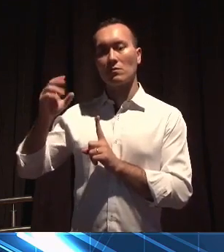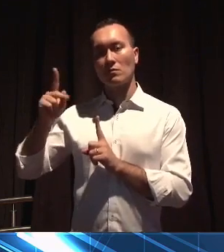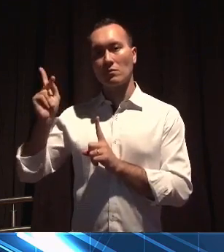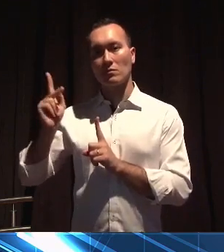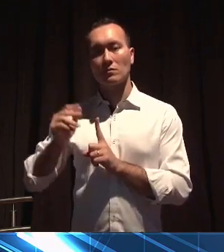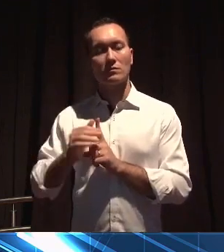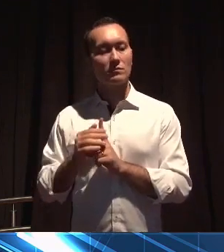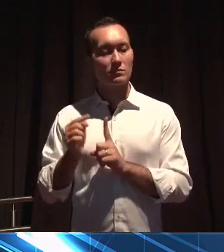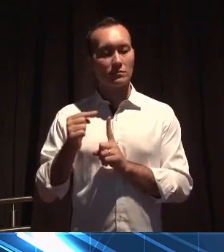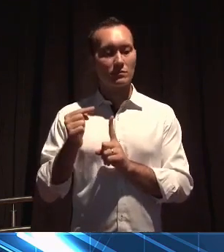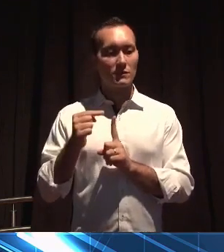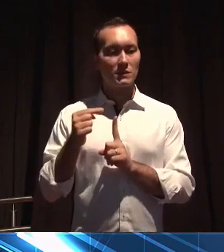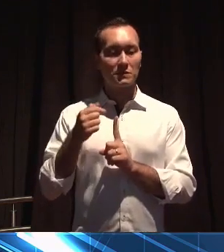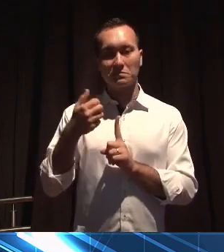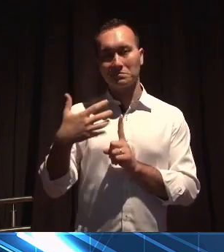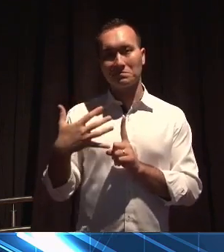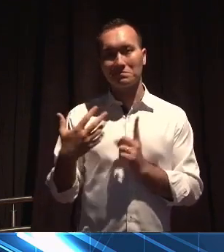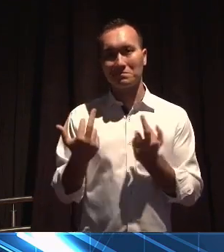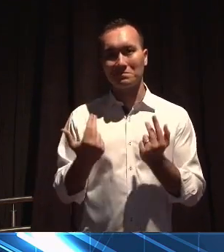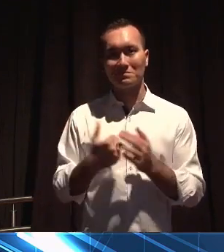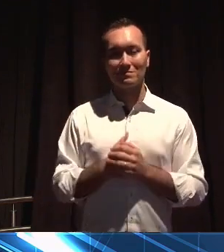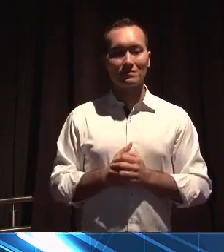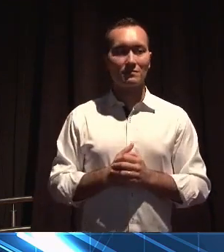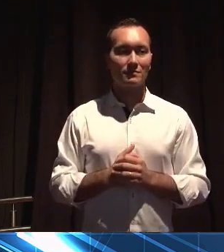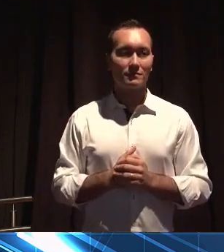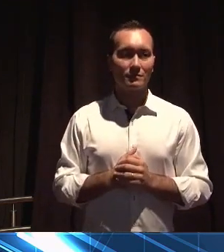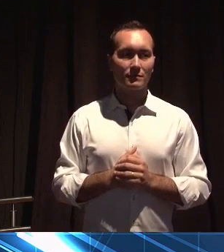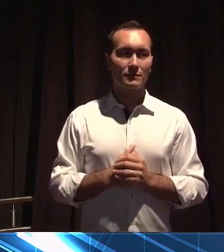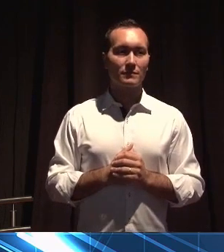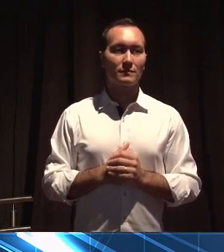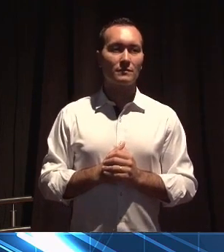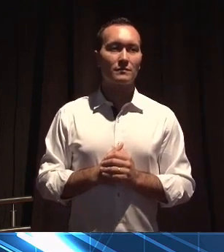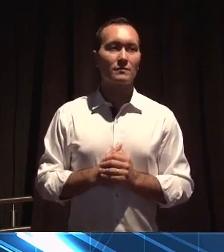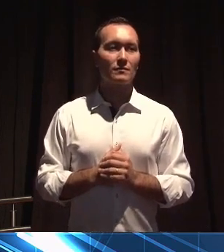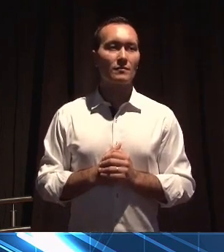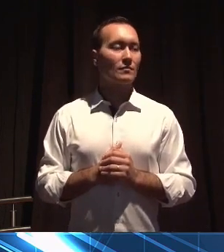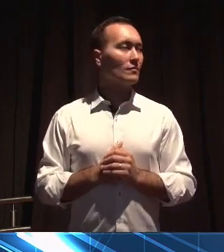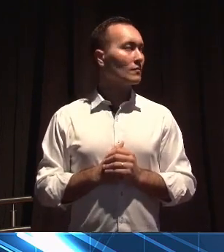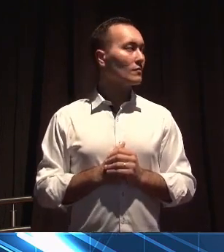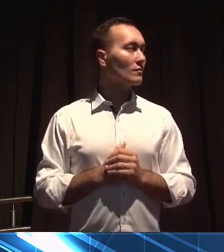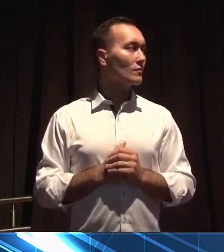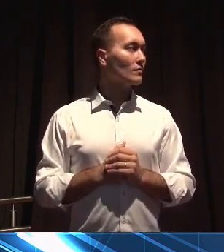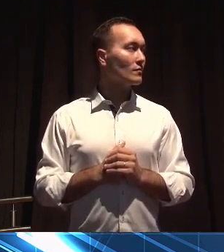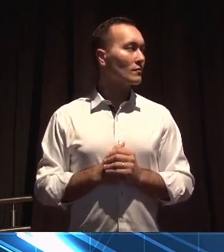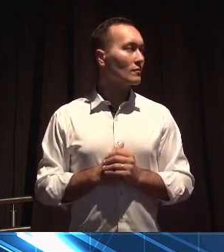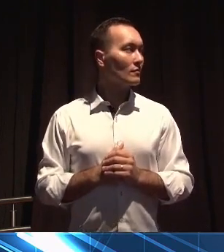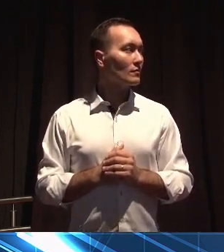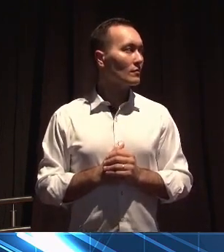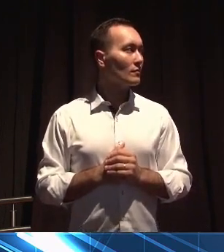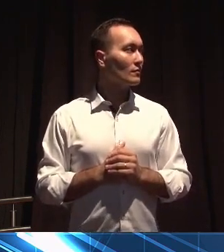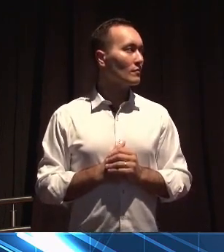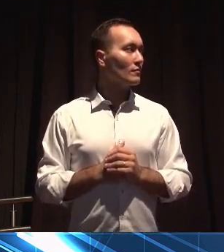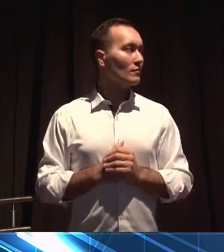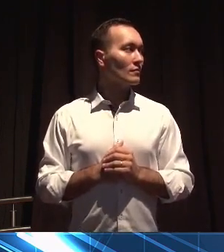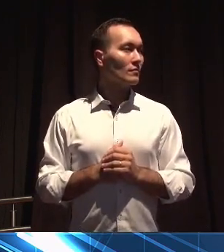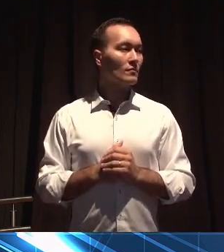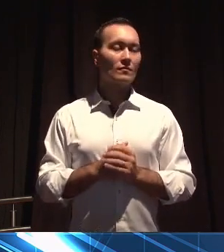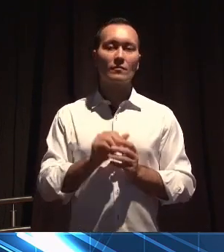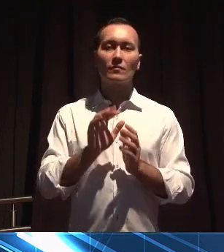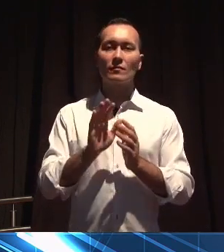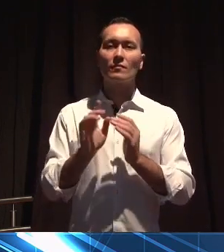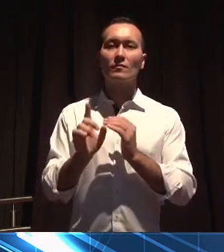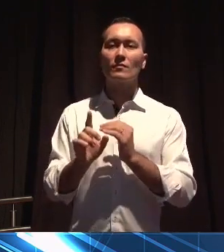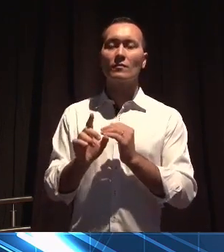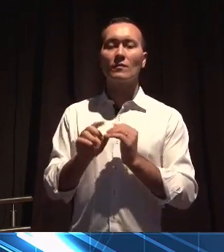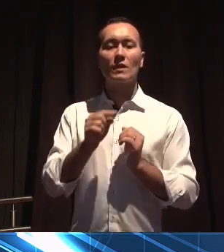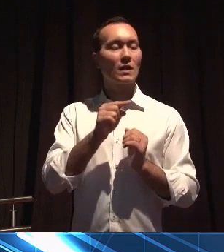no fim das contas Então seria a mesma coisa que o senhor responde talvez é que é o interceder gation pessoal é clientes não devem ser